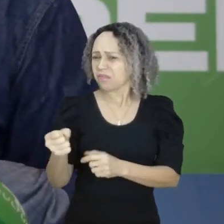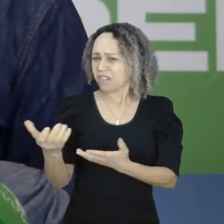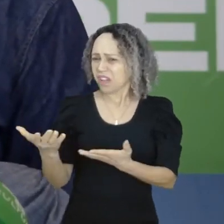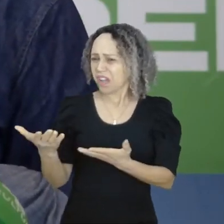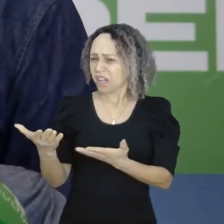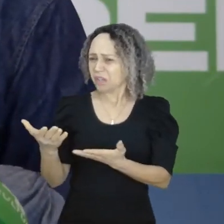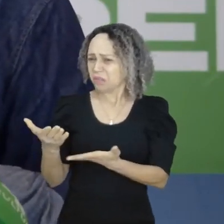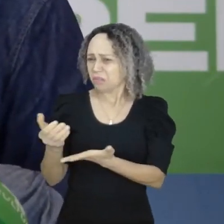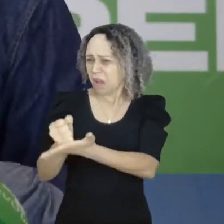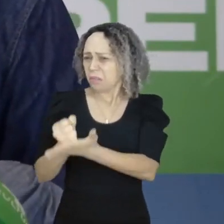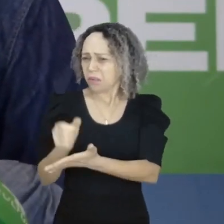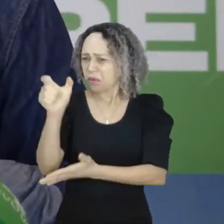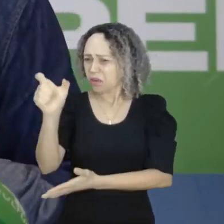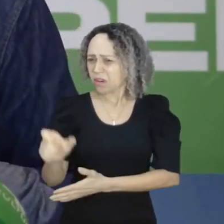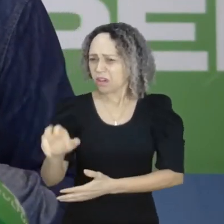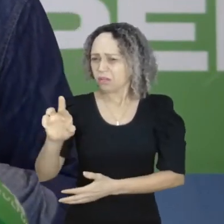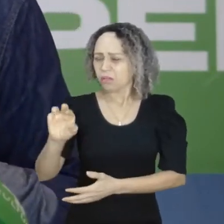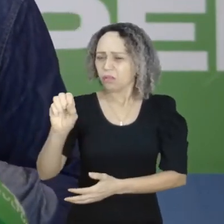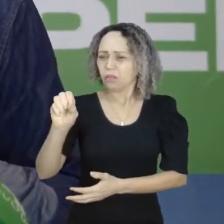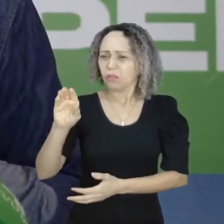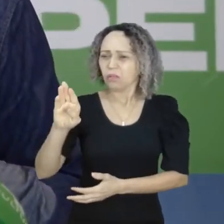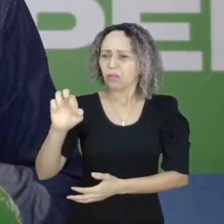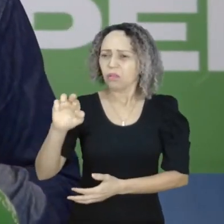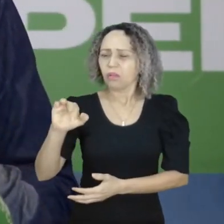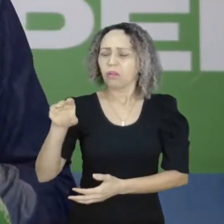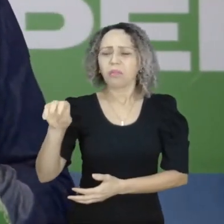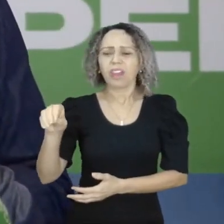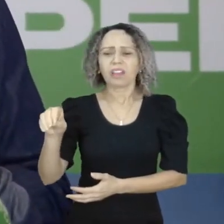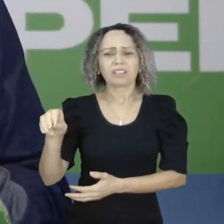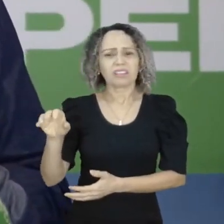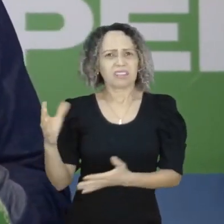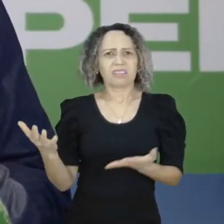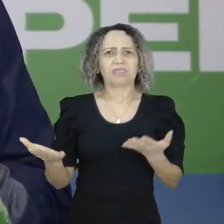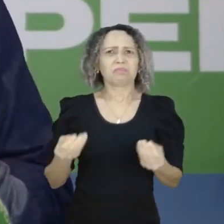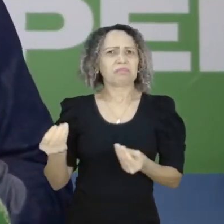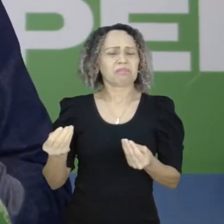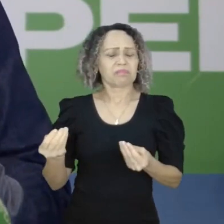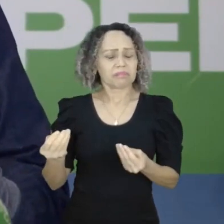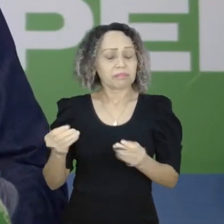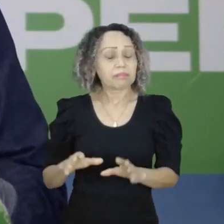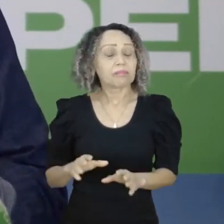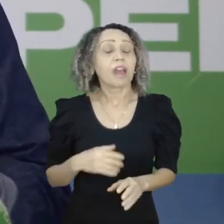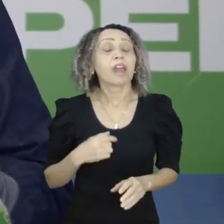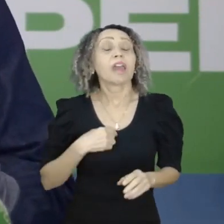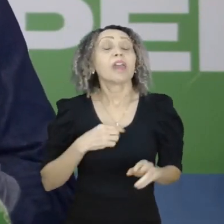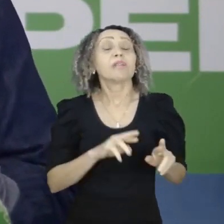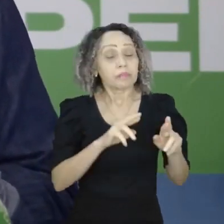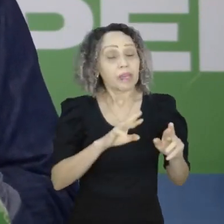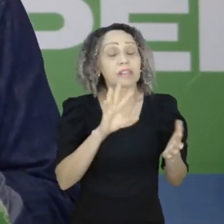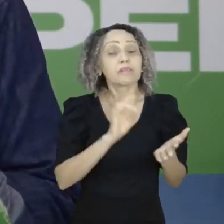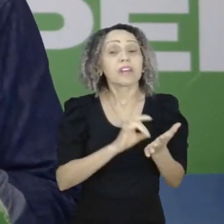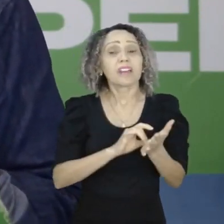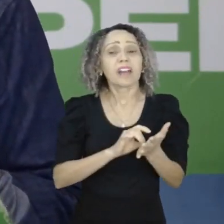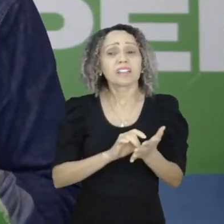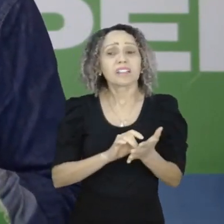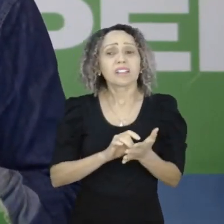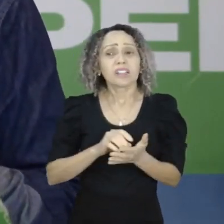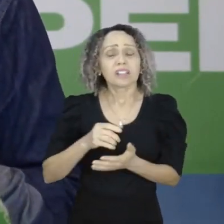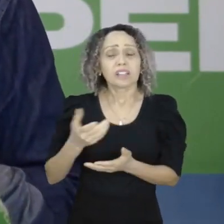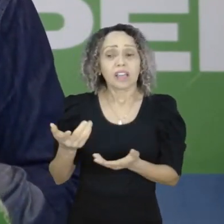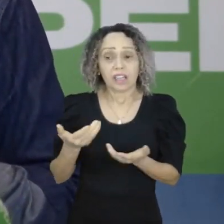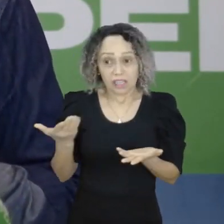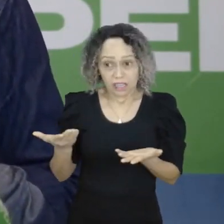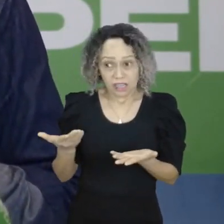esteja acontecendo isso no Brasil. O que eu espero, na verdade, é que o que aconteceu ontem seja um ensinamento para a sociedade